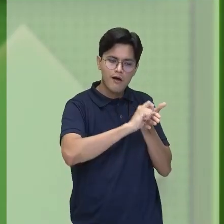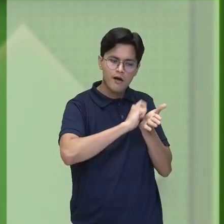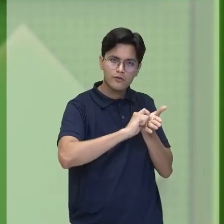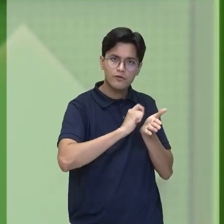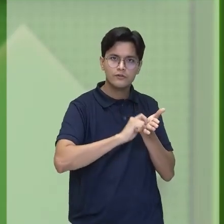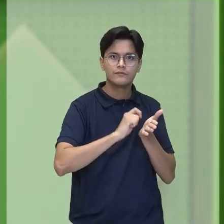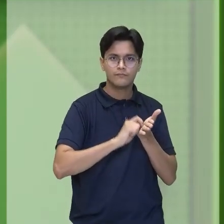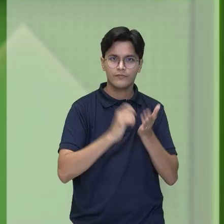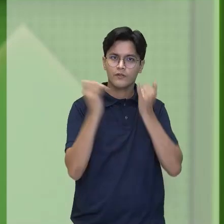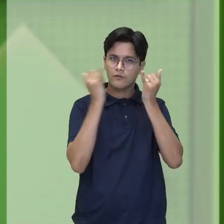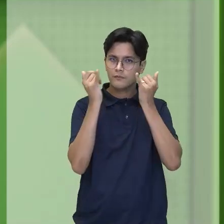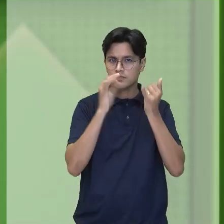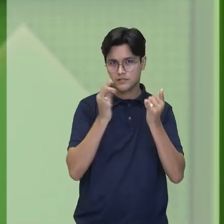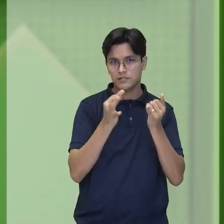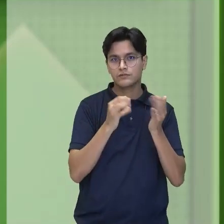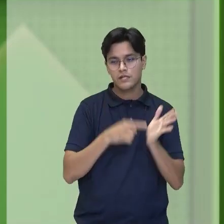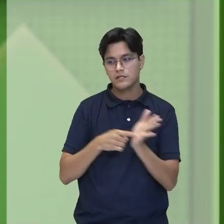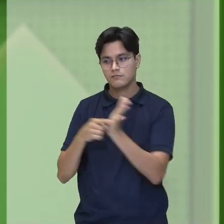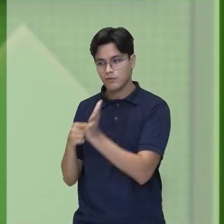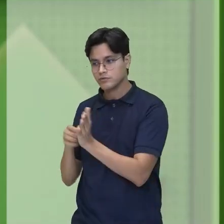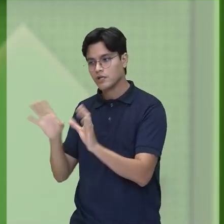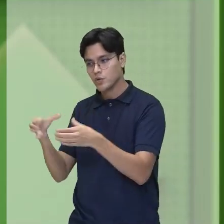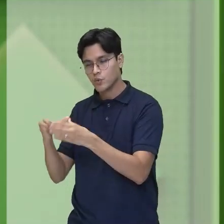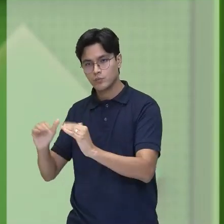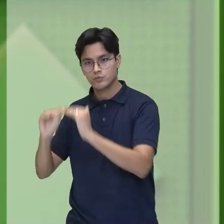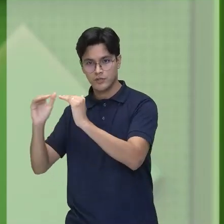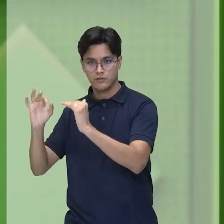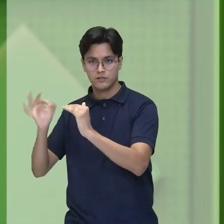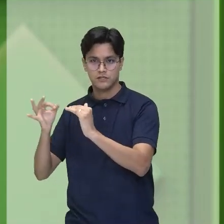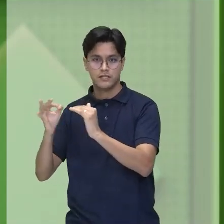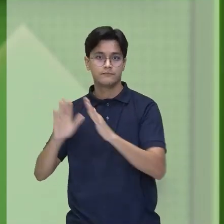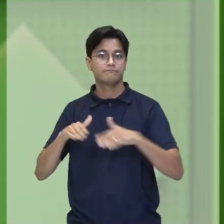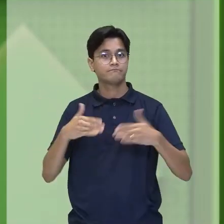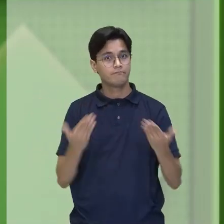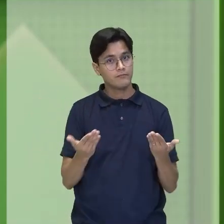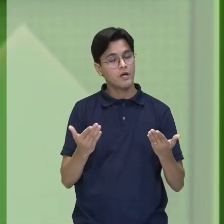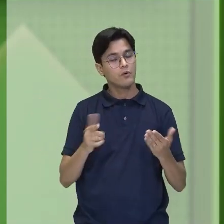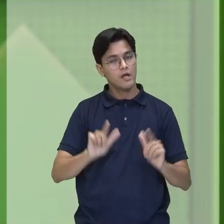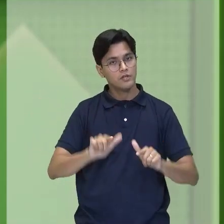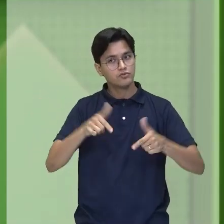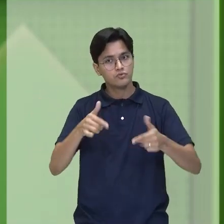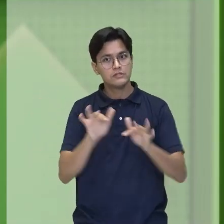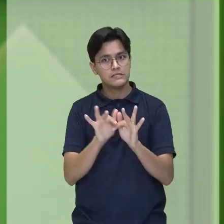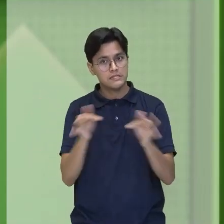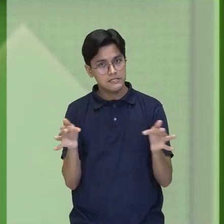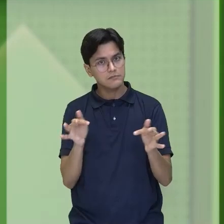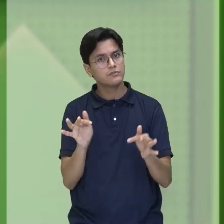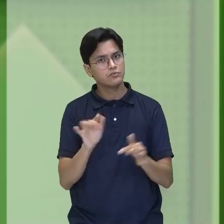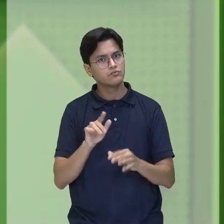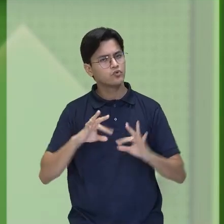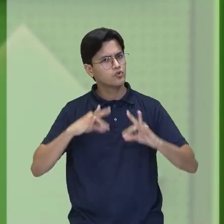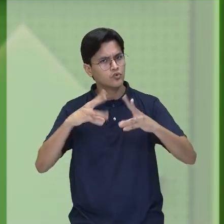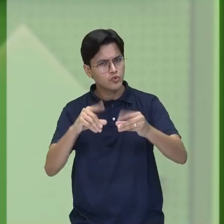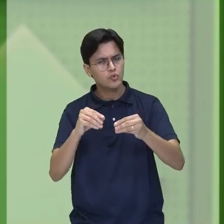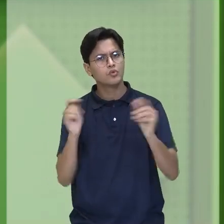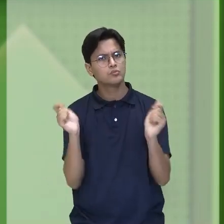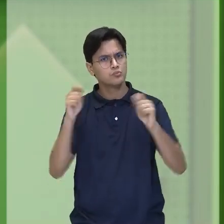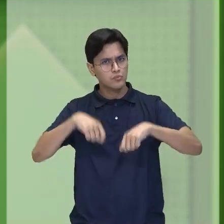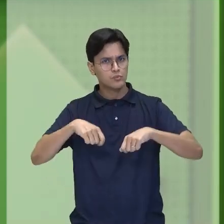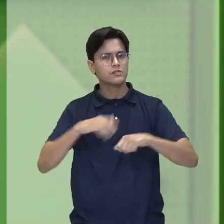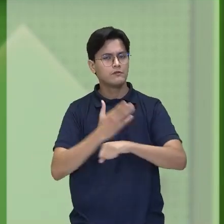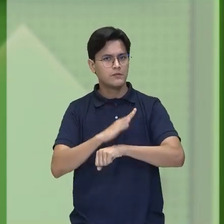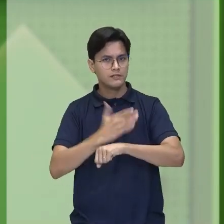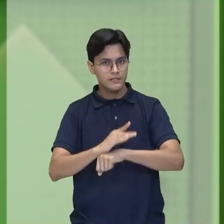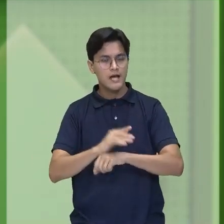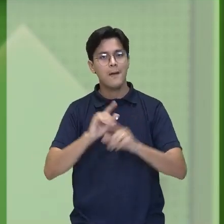né? Então, a gente percebe aí que são atitudes tão simples que nós podemos tomar na nossa casa que vão fazer toda a diferença,